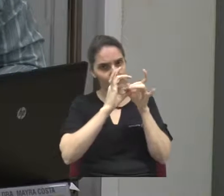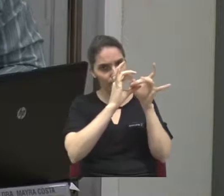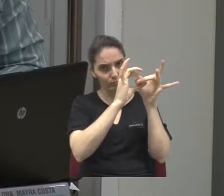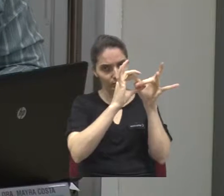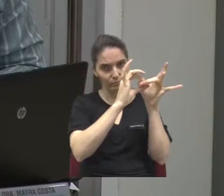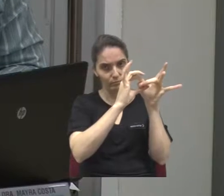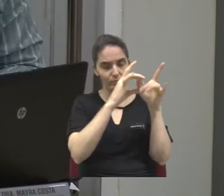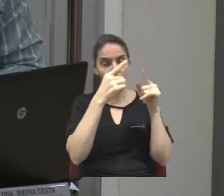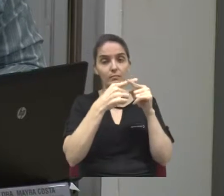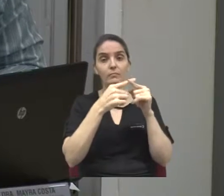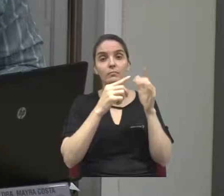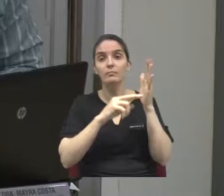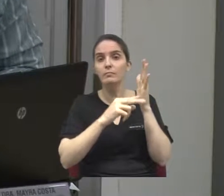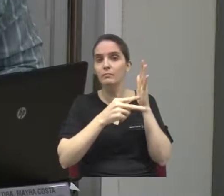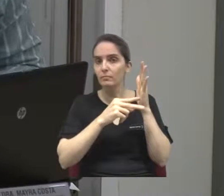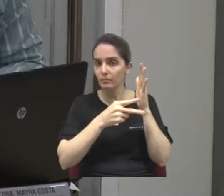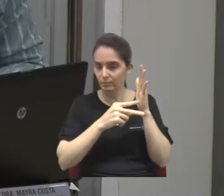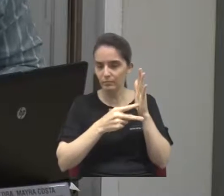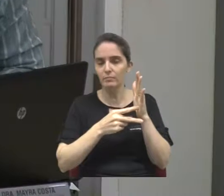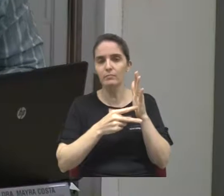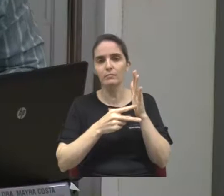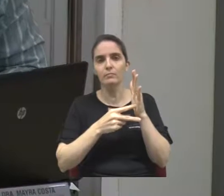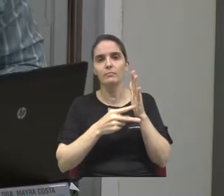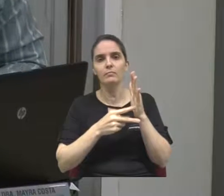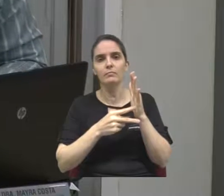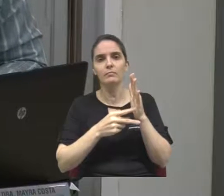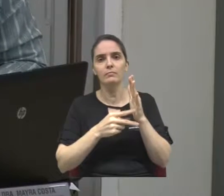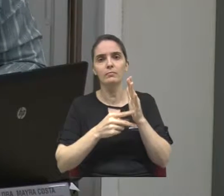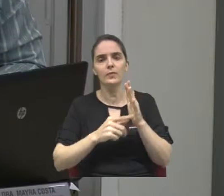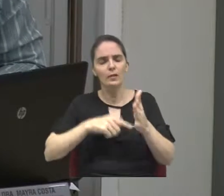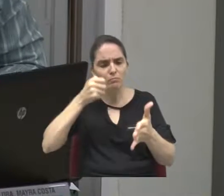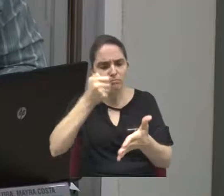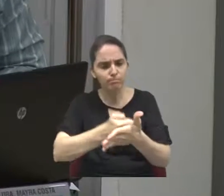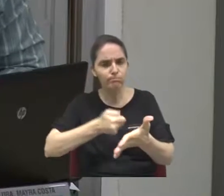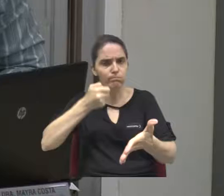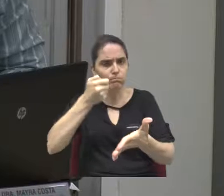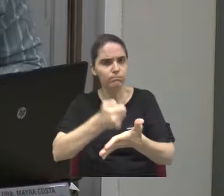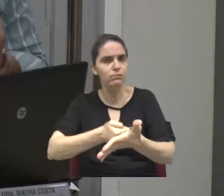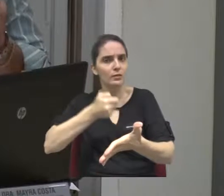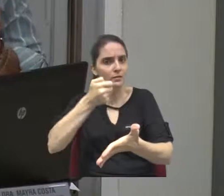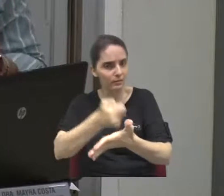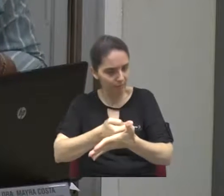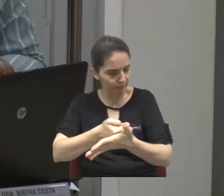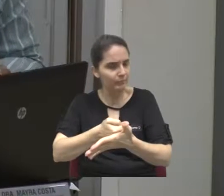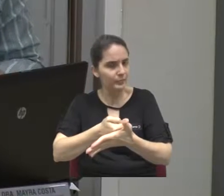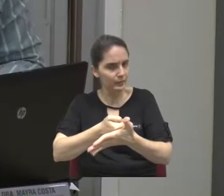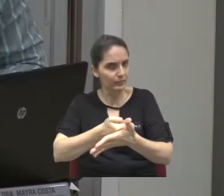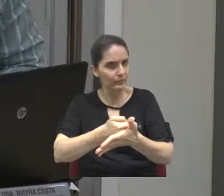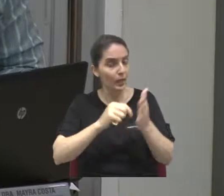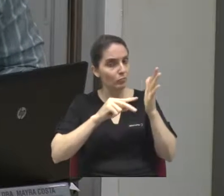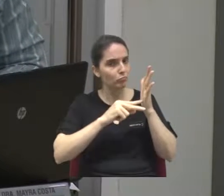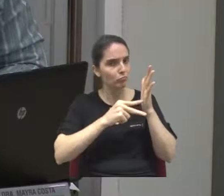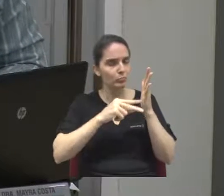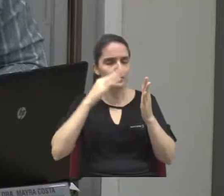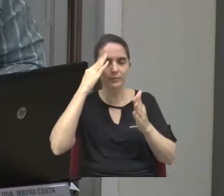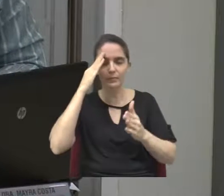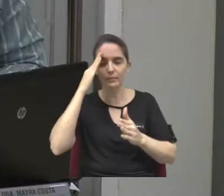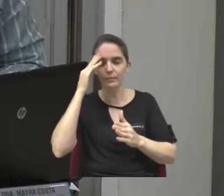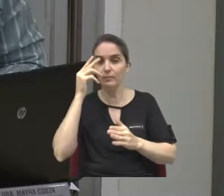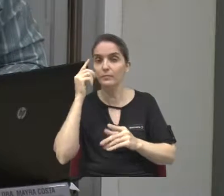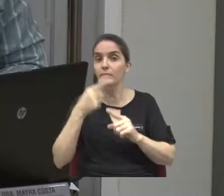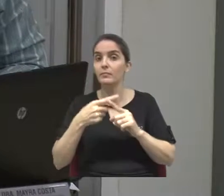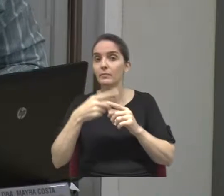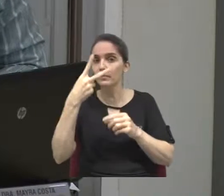terem abraçado com tanta força essa causa, por eles terem entendido, porque há 2 anos atrás, eu lembro